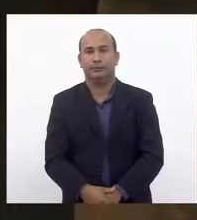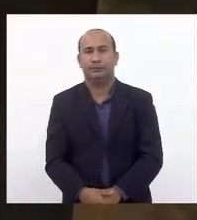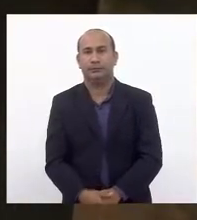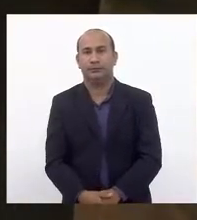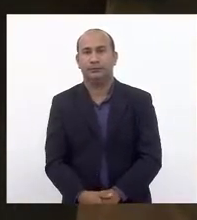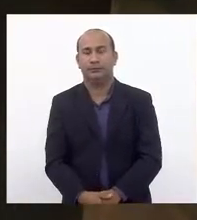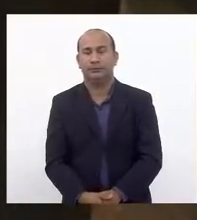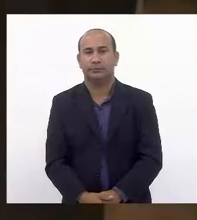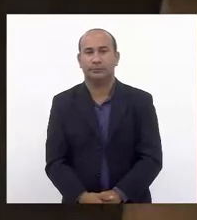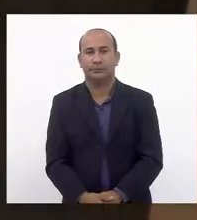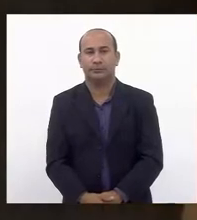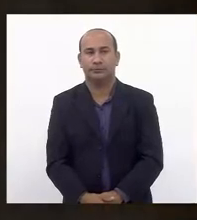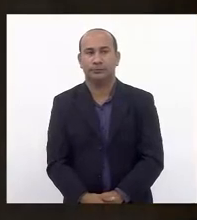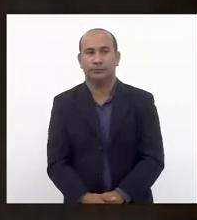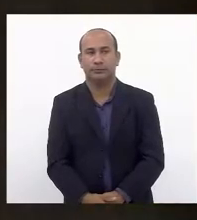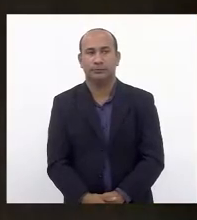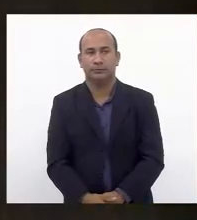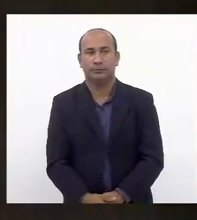o